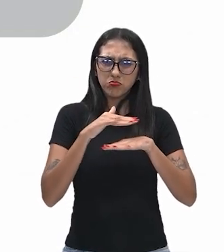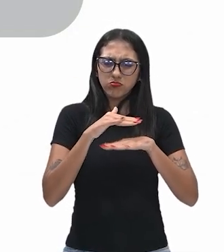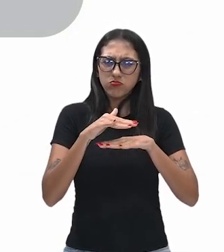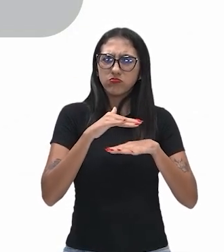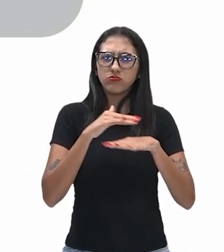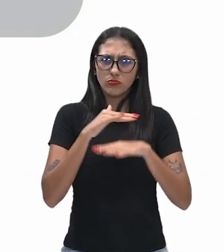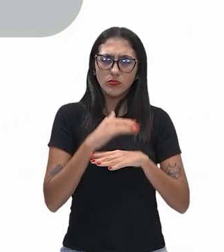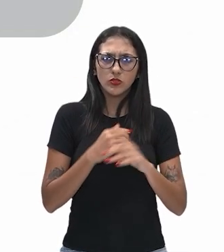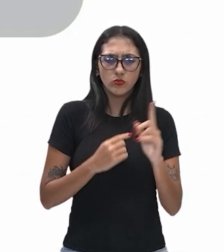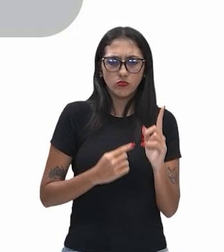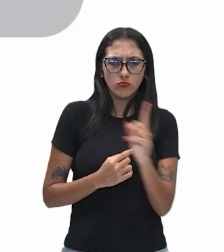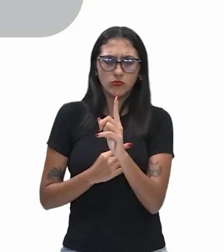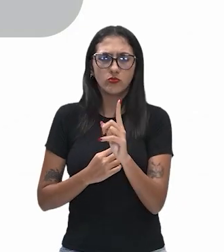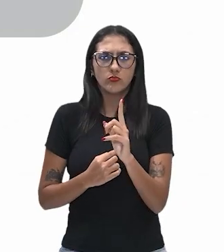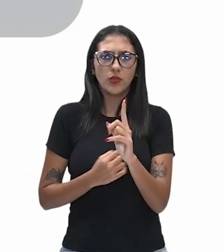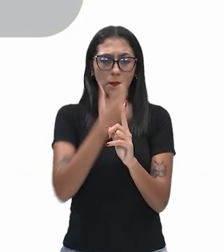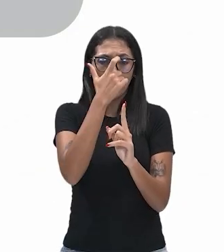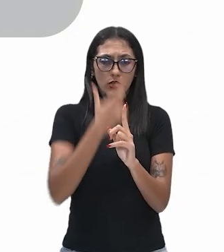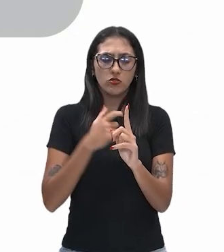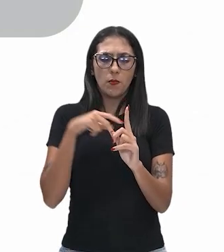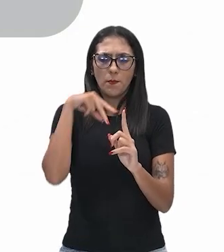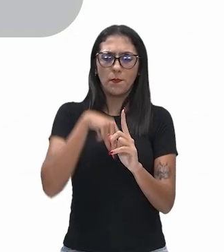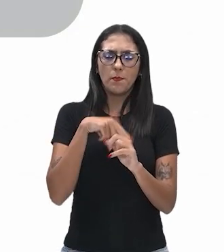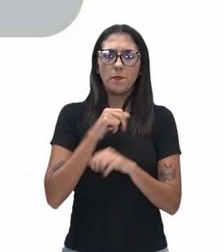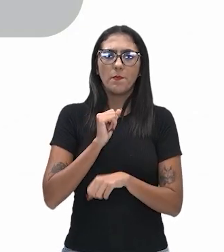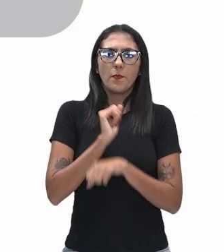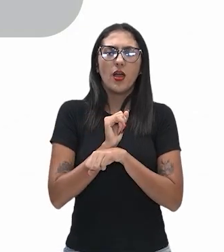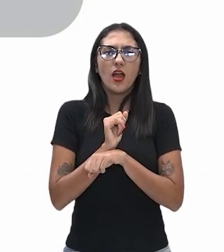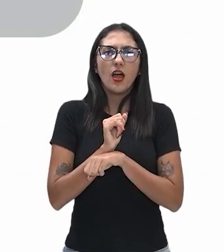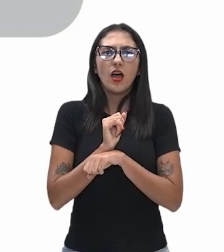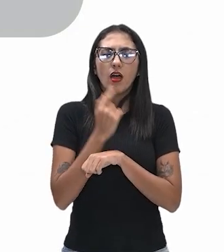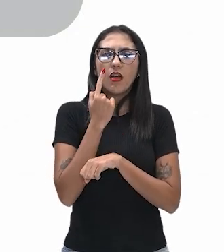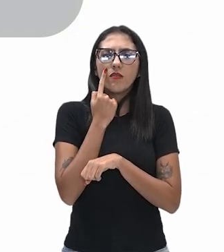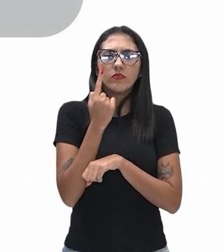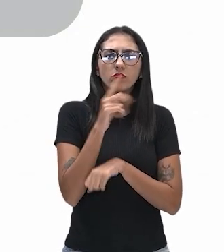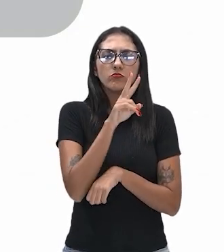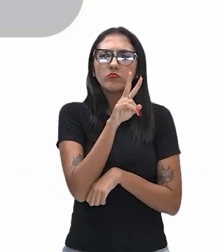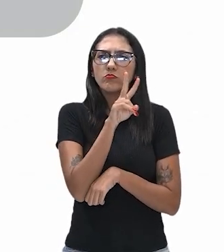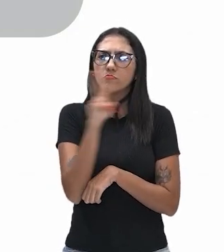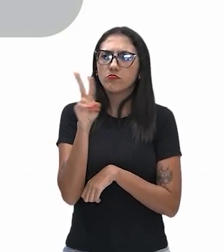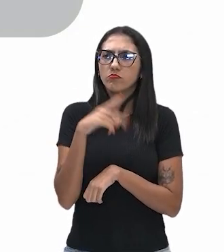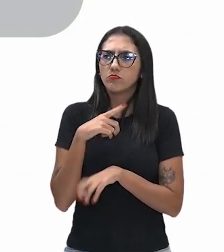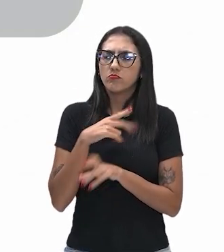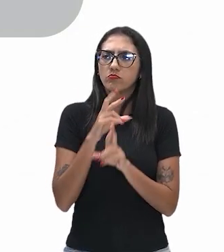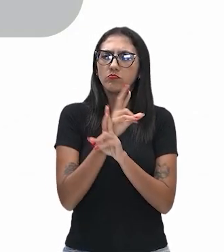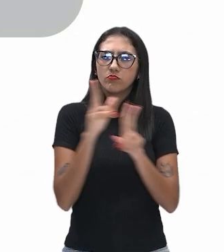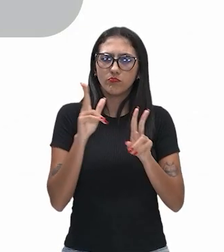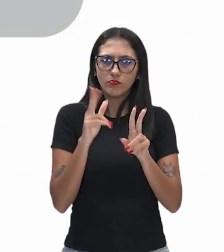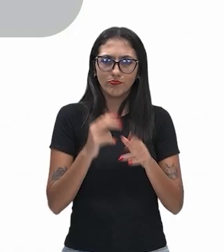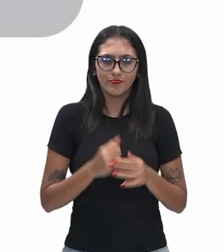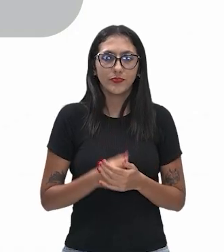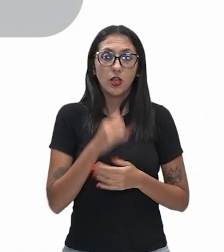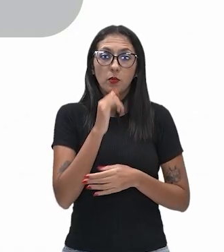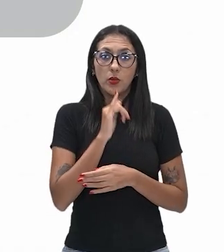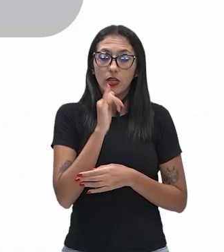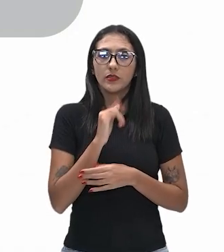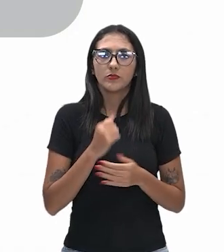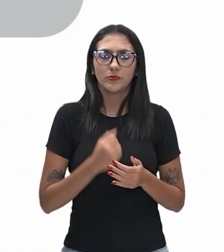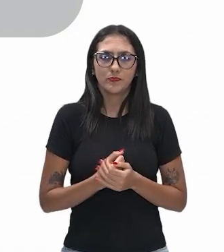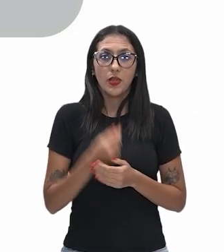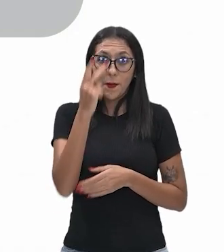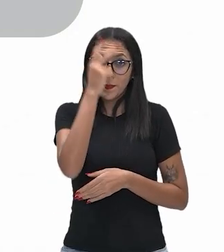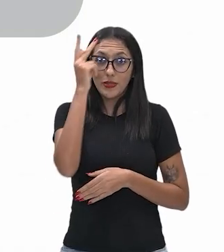passa diferente por ele, tá bom? O tempo passa diferente para ele. Lá, a pessoa que está no foguete,